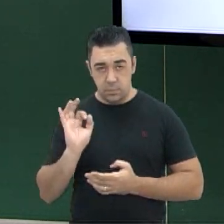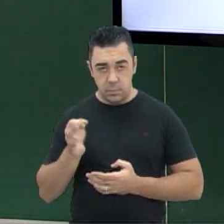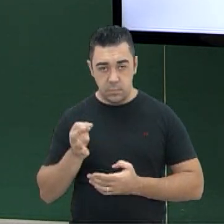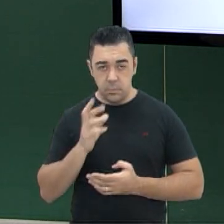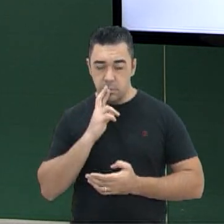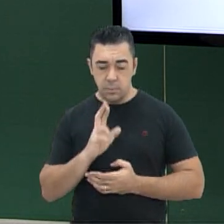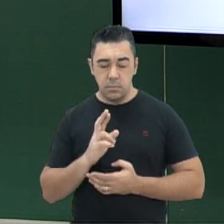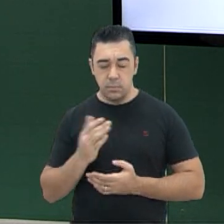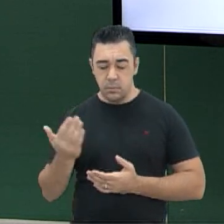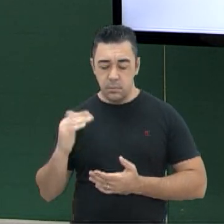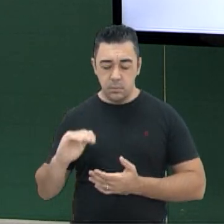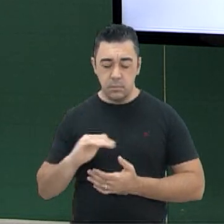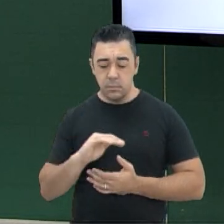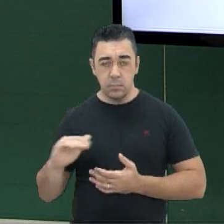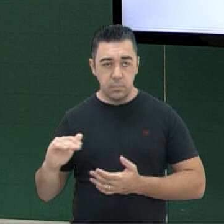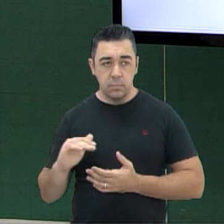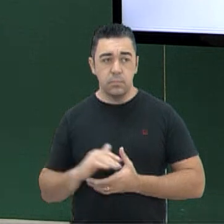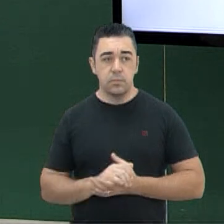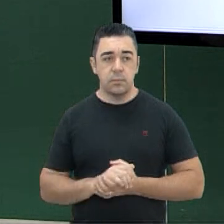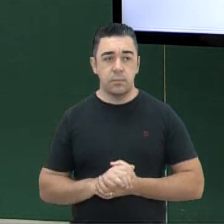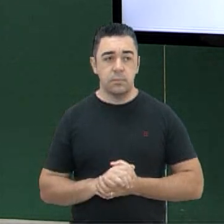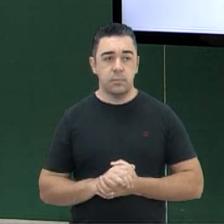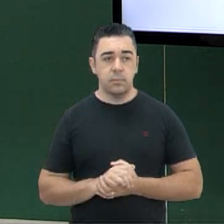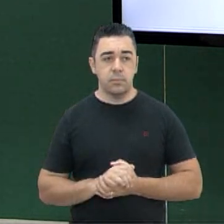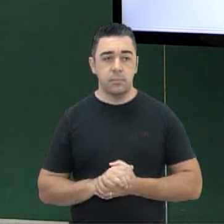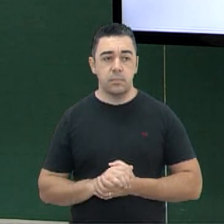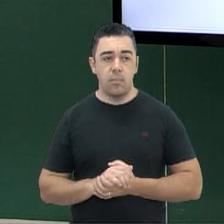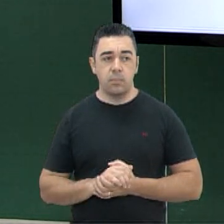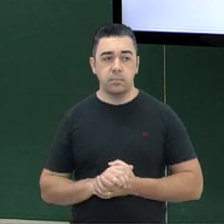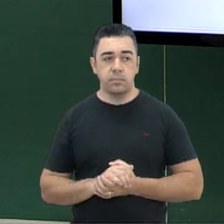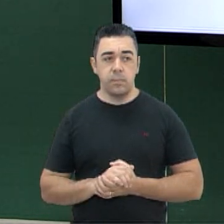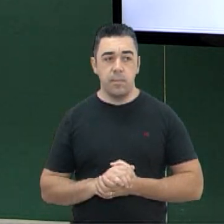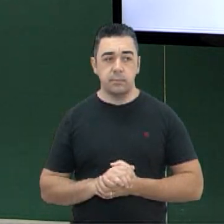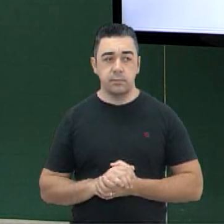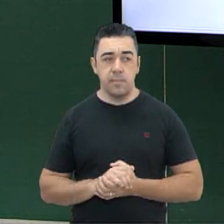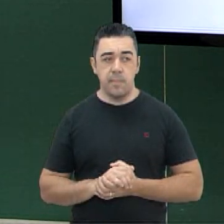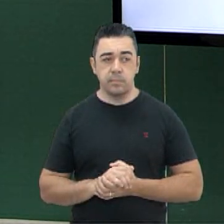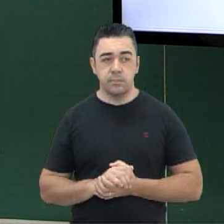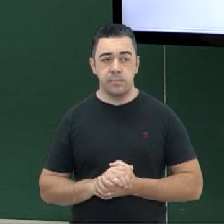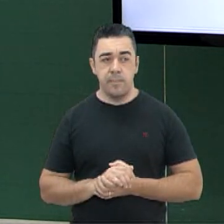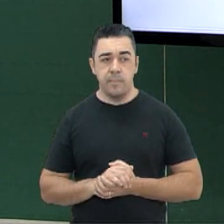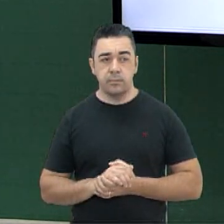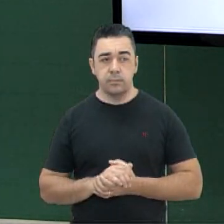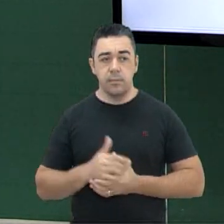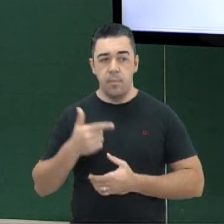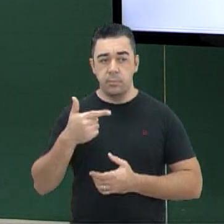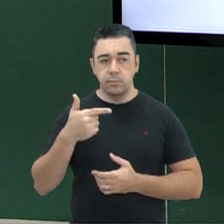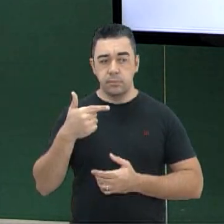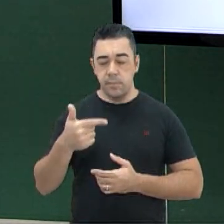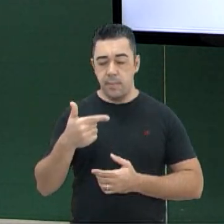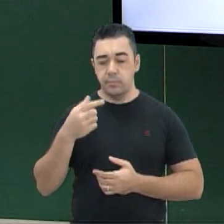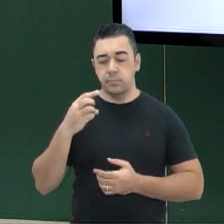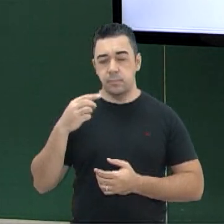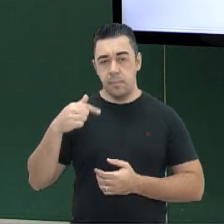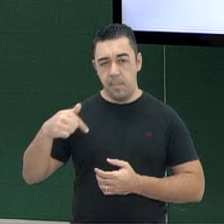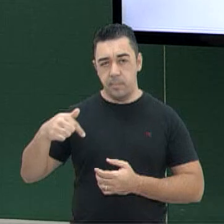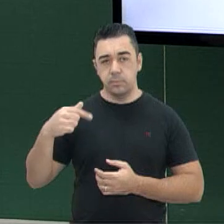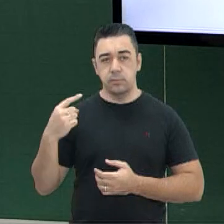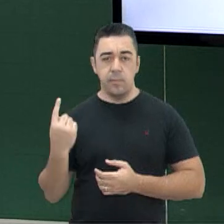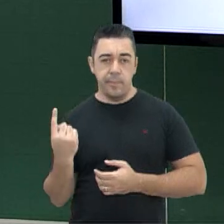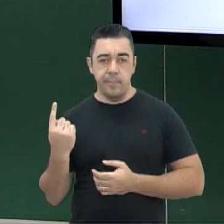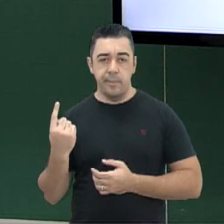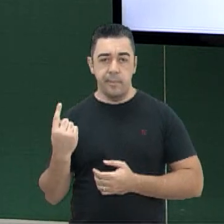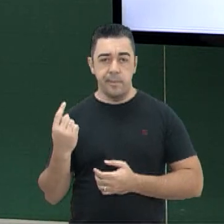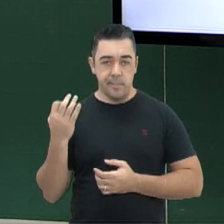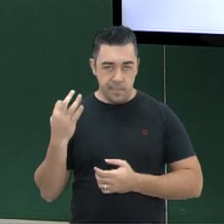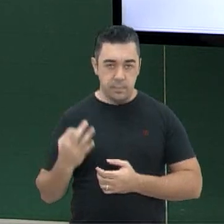445, que é o próximo ímpar depois do 443. 716 menos 445 sobra